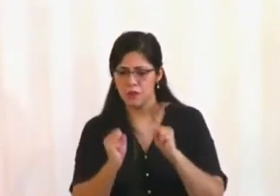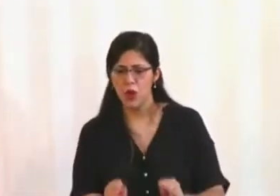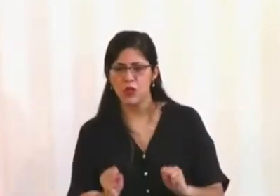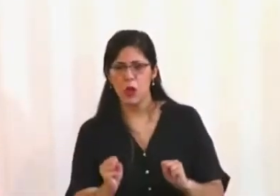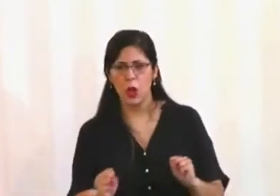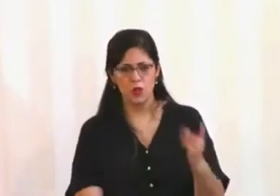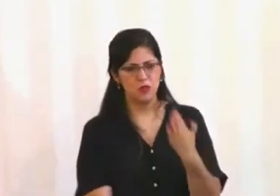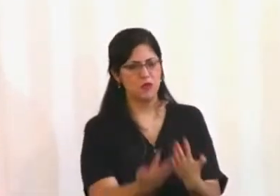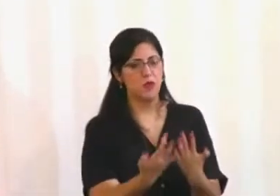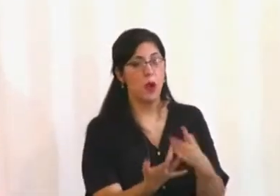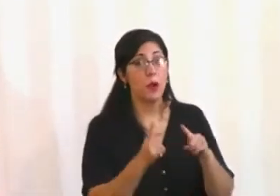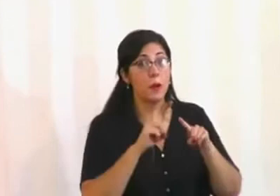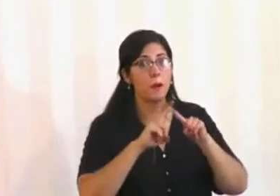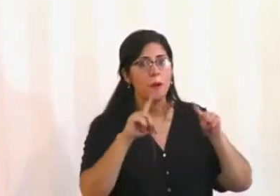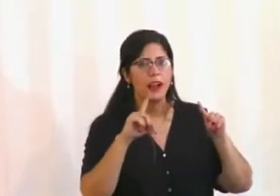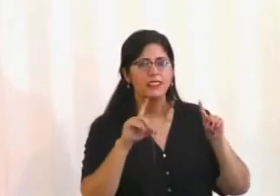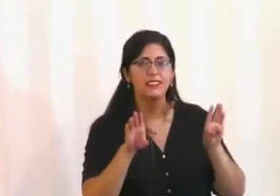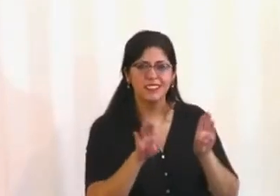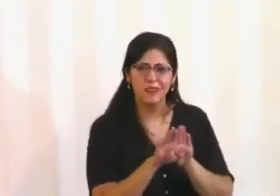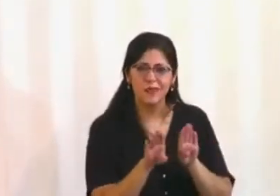contrito e quebrantado.